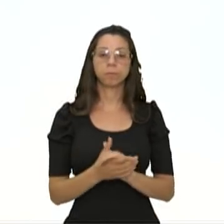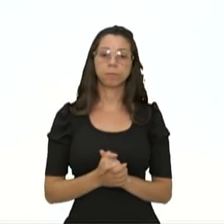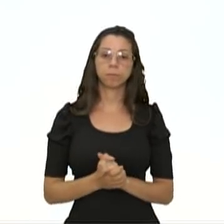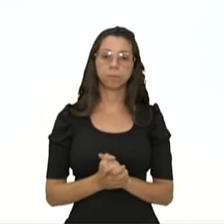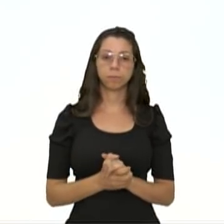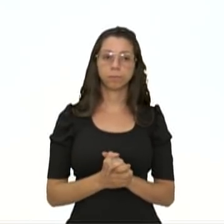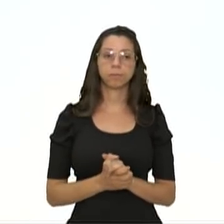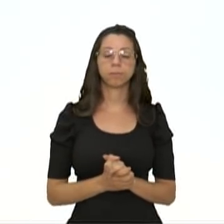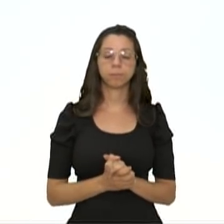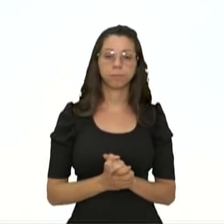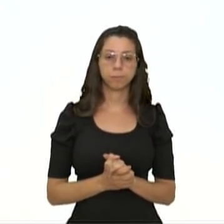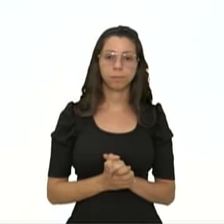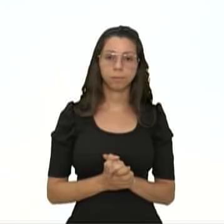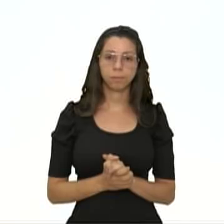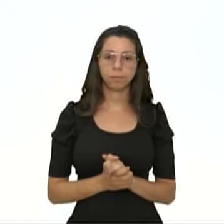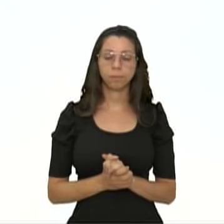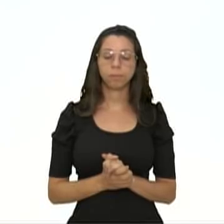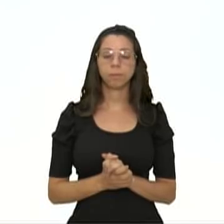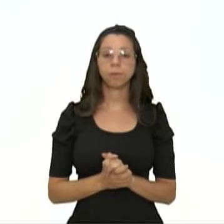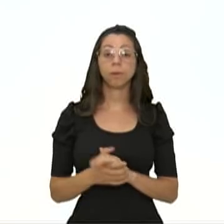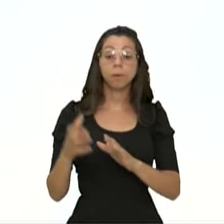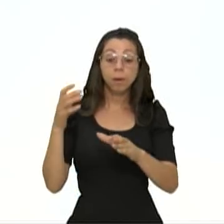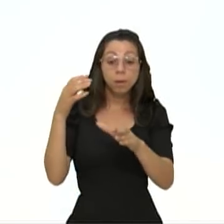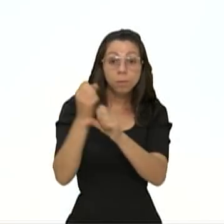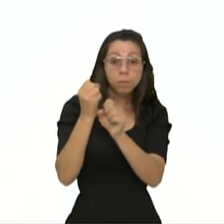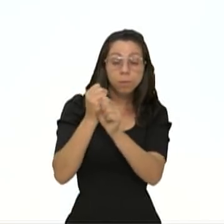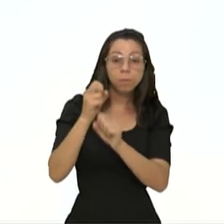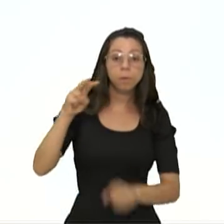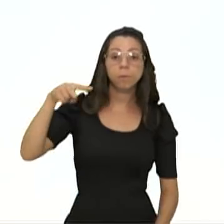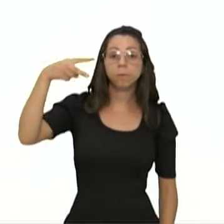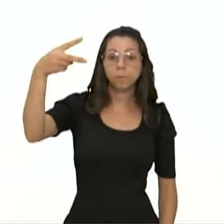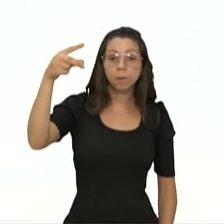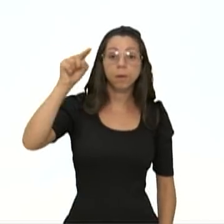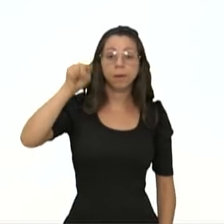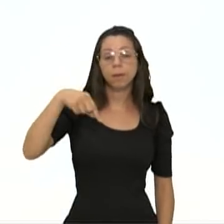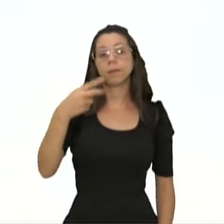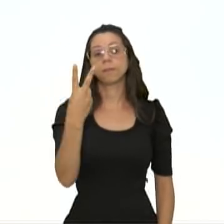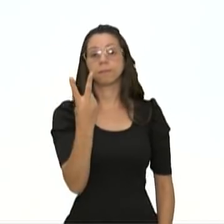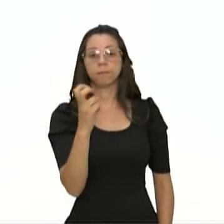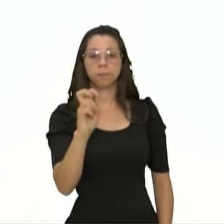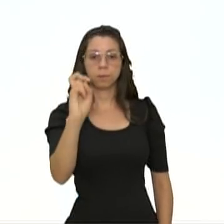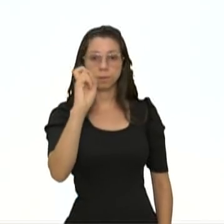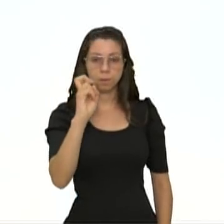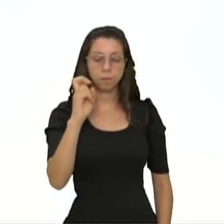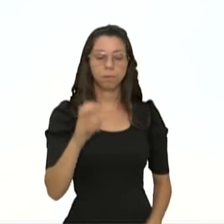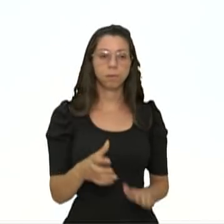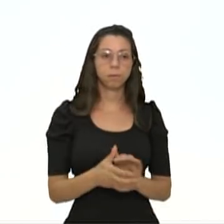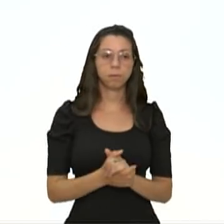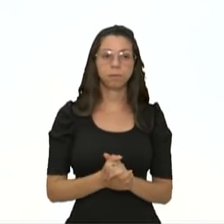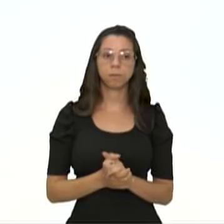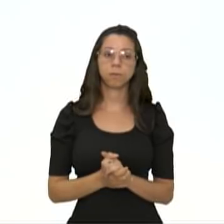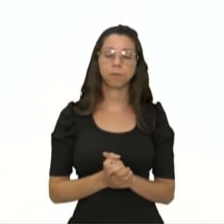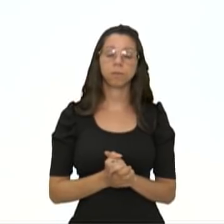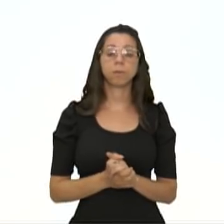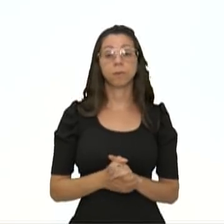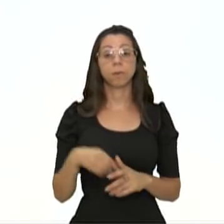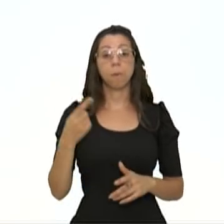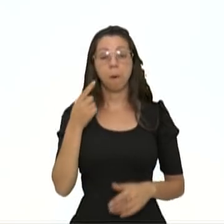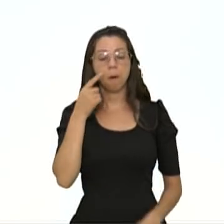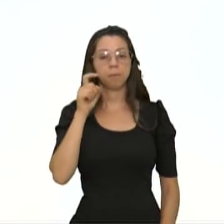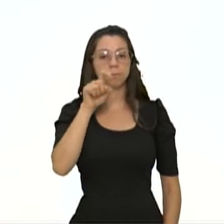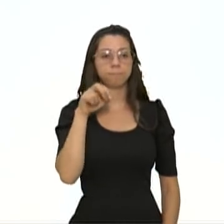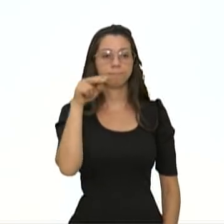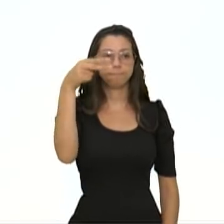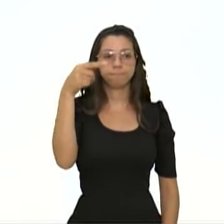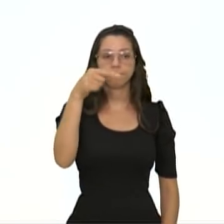dos quadrados destes números é 25. Então, eu tenho x ao quadrado mais x mais 1